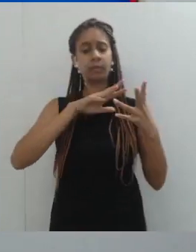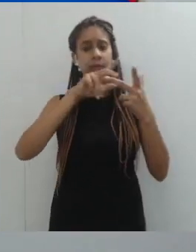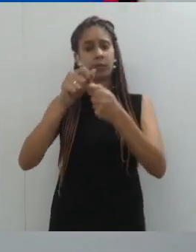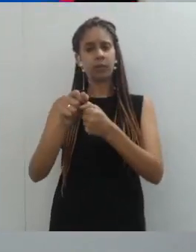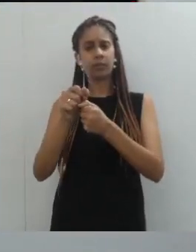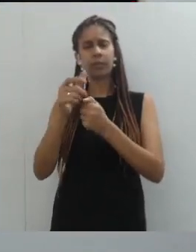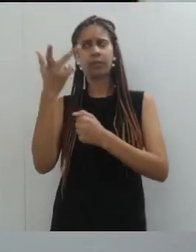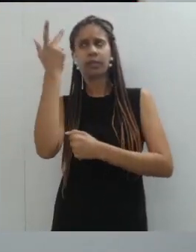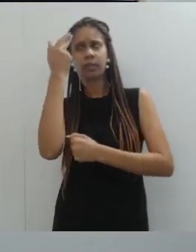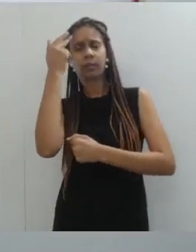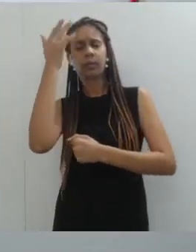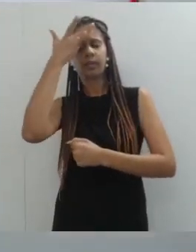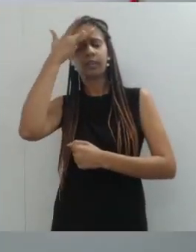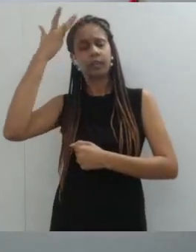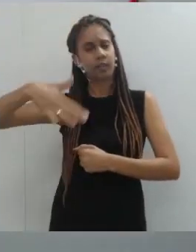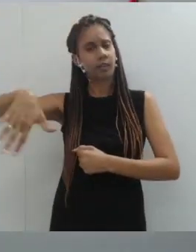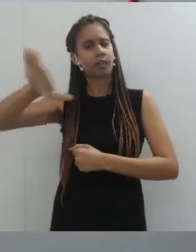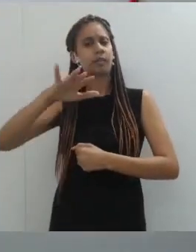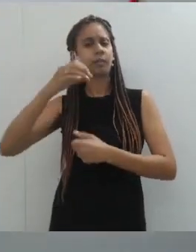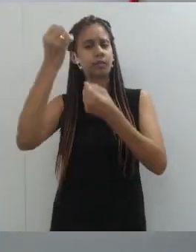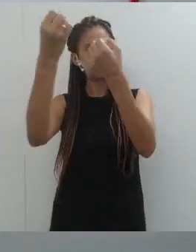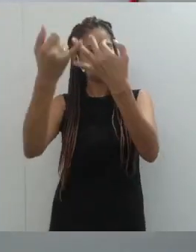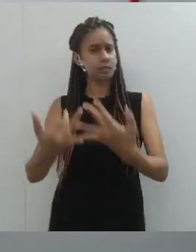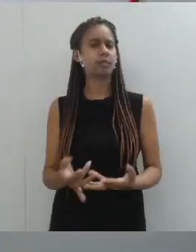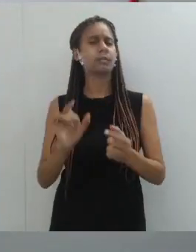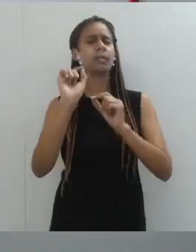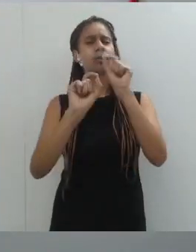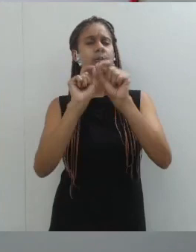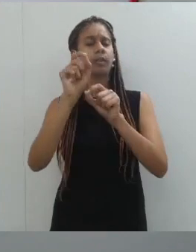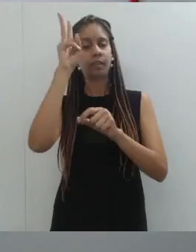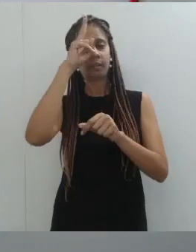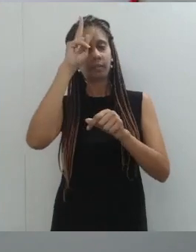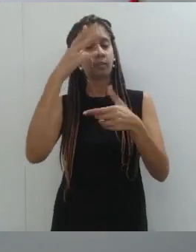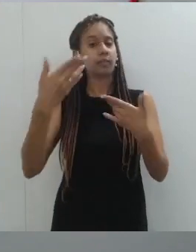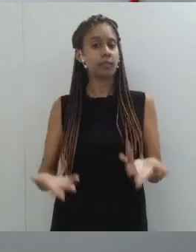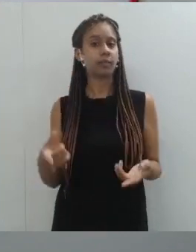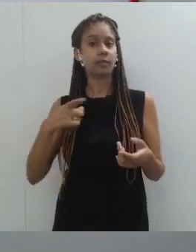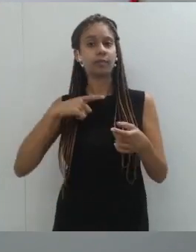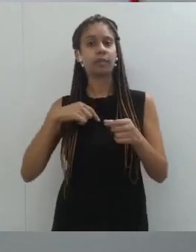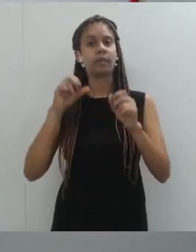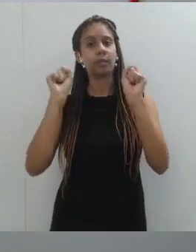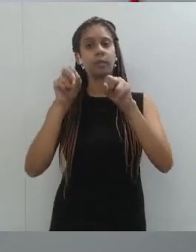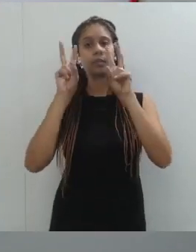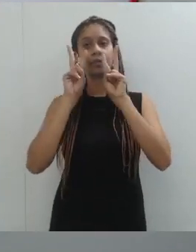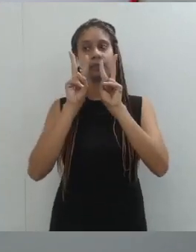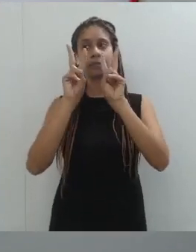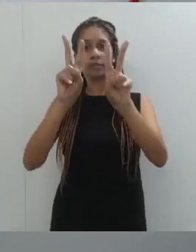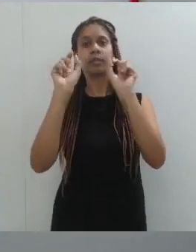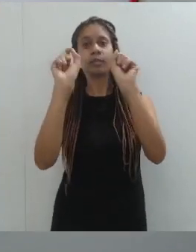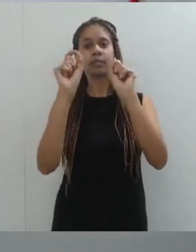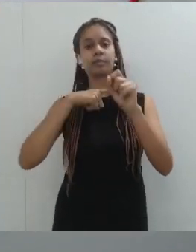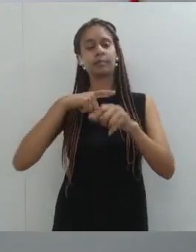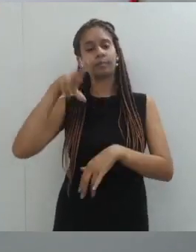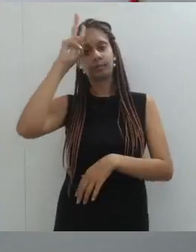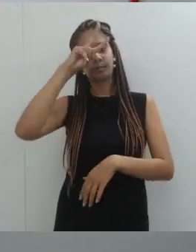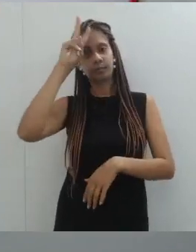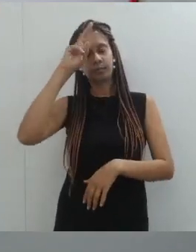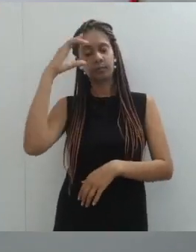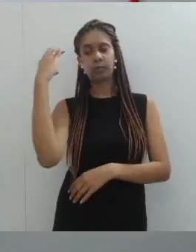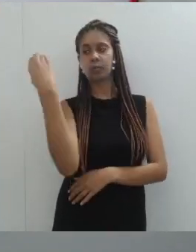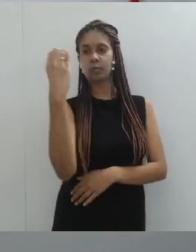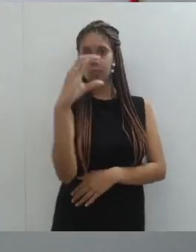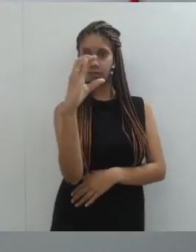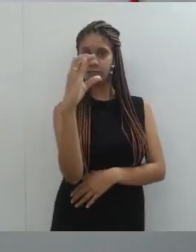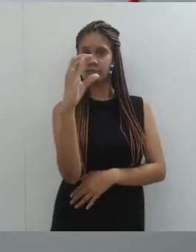genérica do que é a história. Nessa definição genérica, você pode observar que história é uma